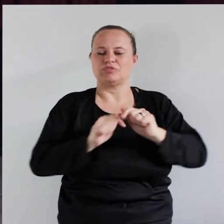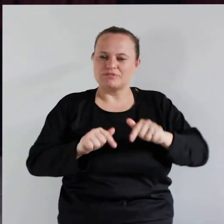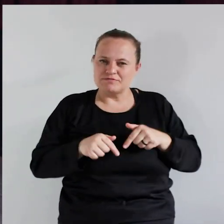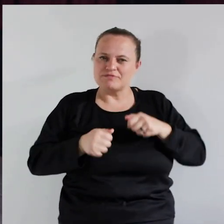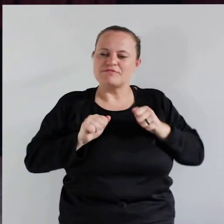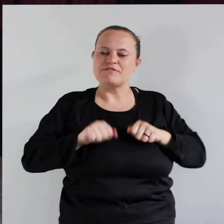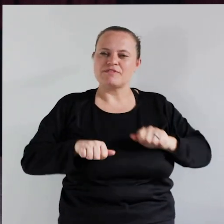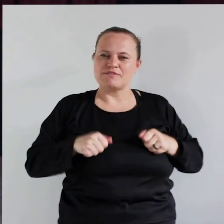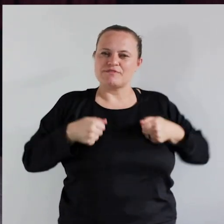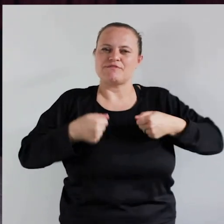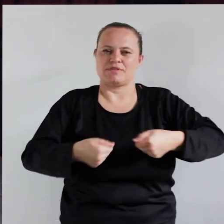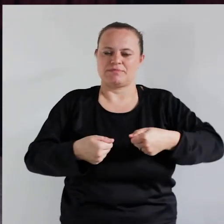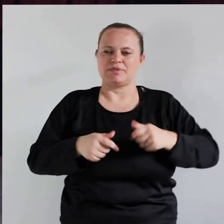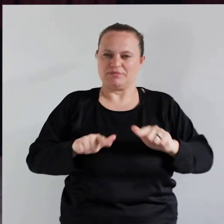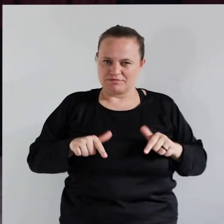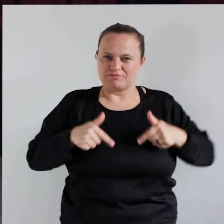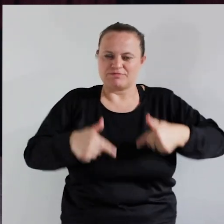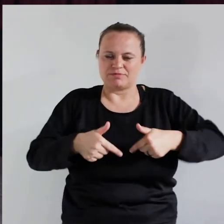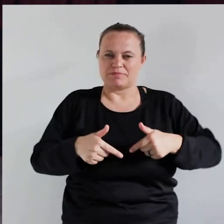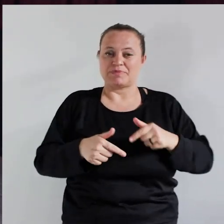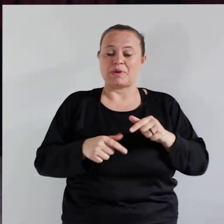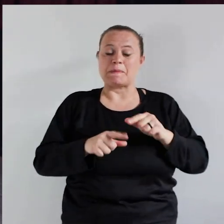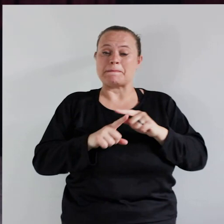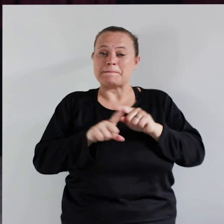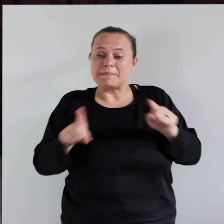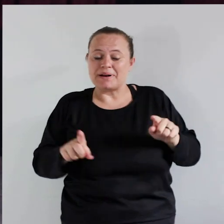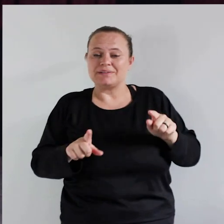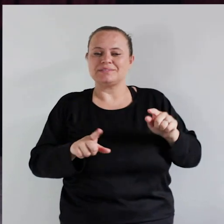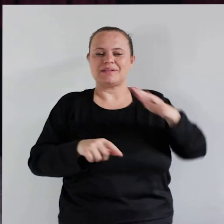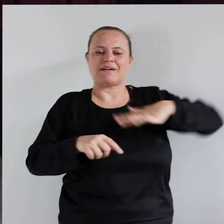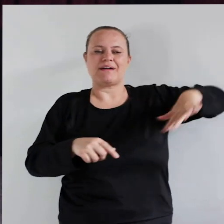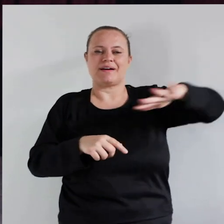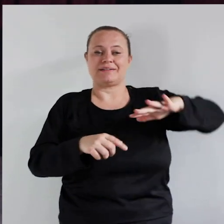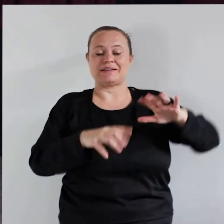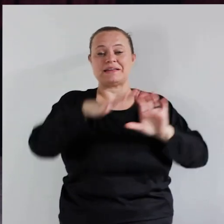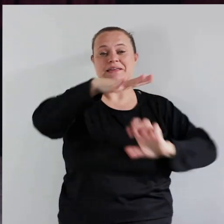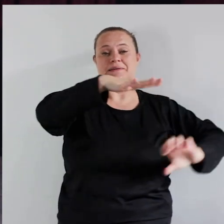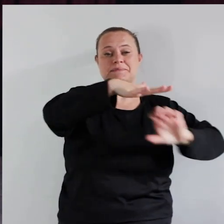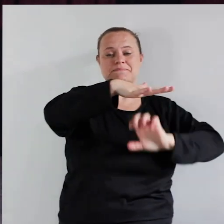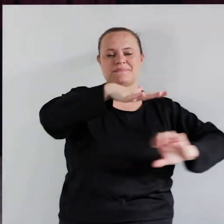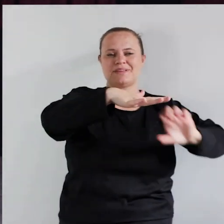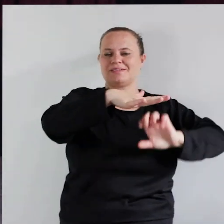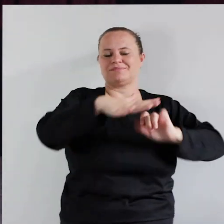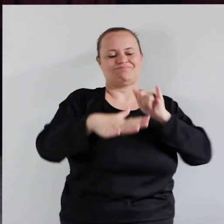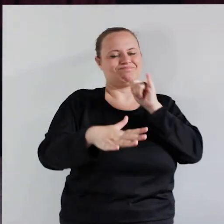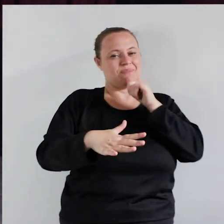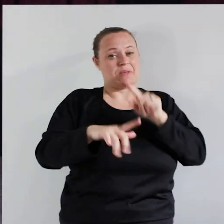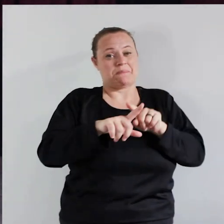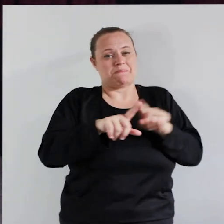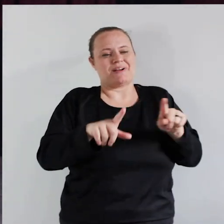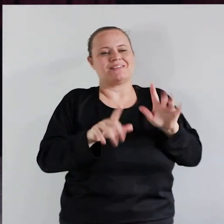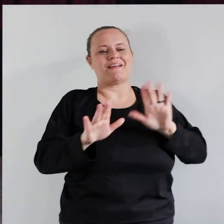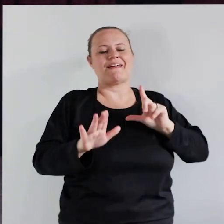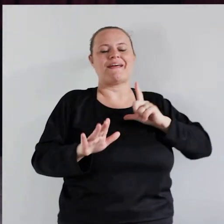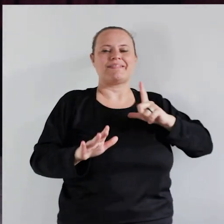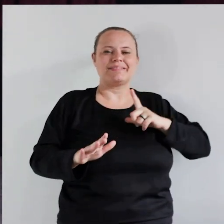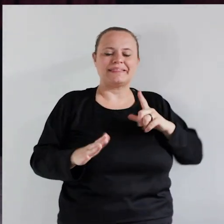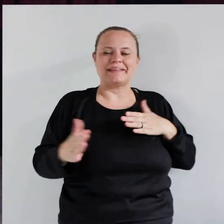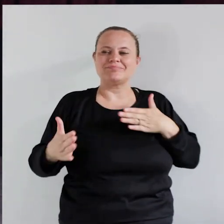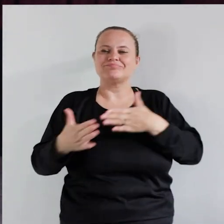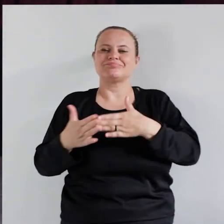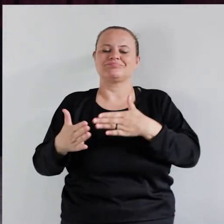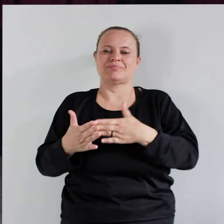ali presente. E no mundo empresarial, a humanidade, ela infelizmente, né,